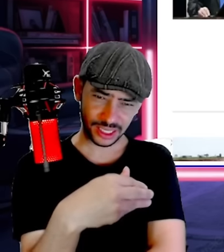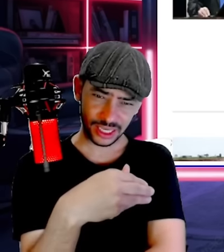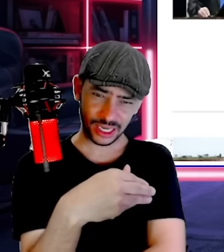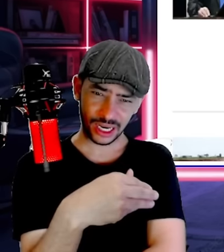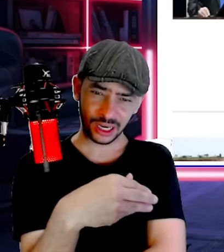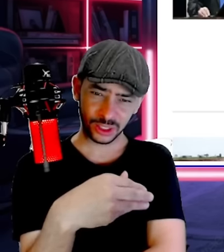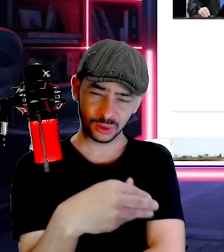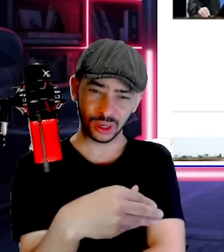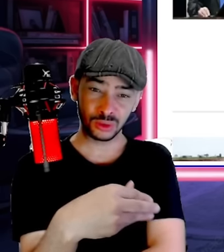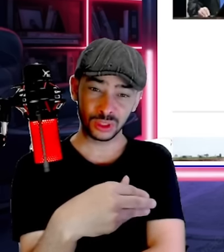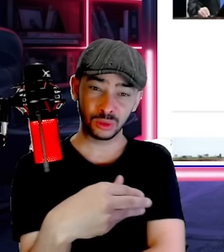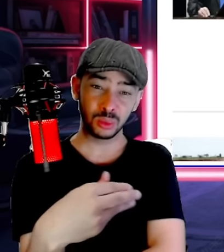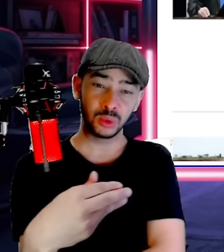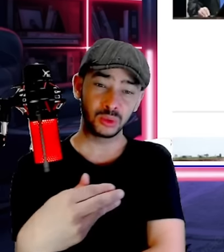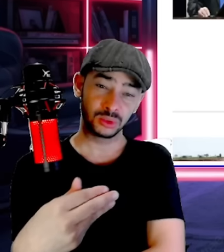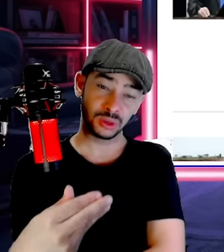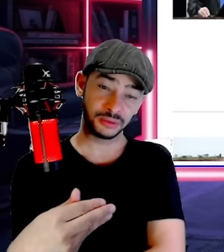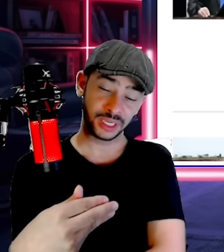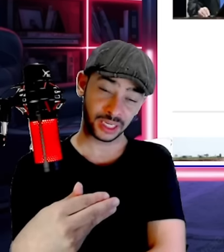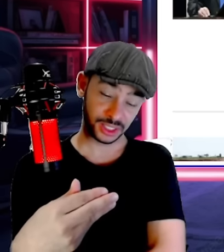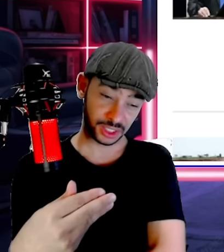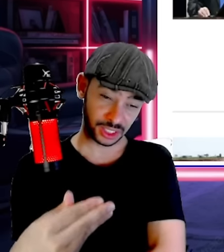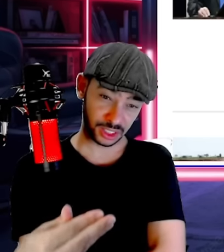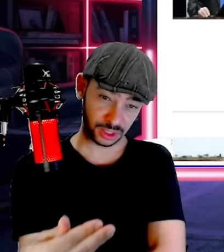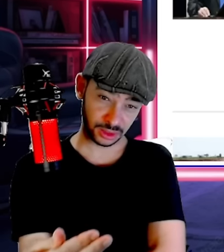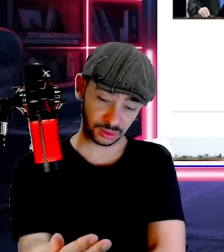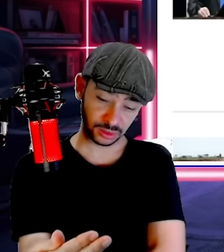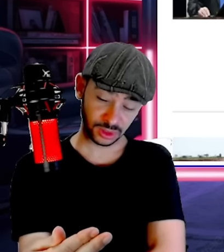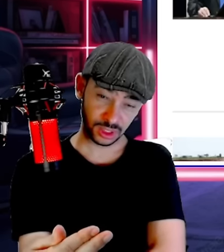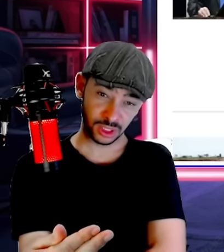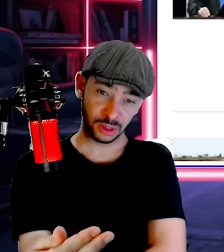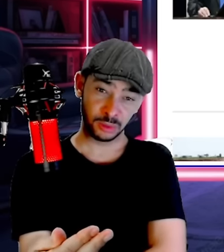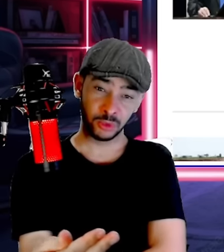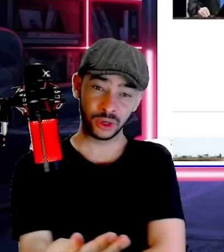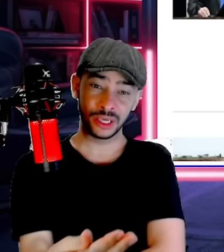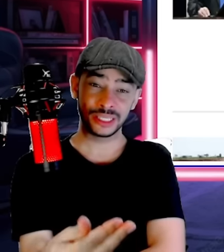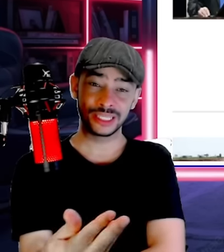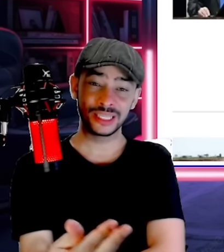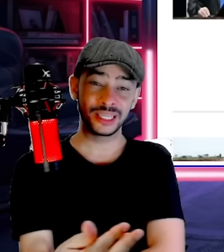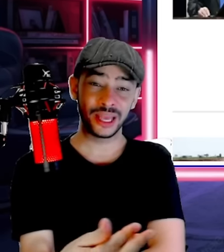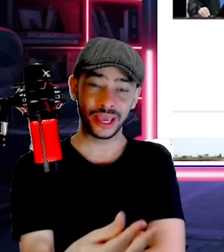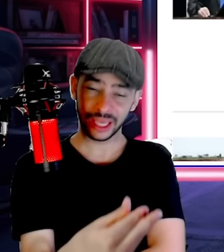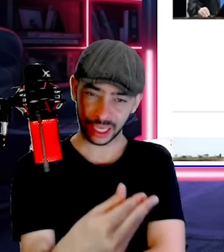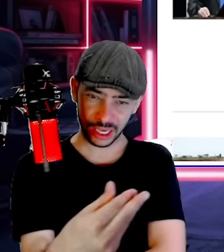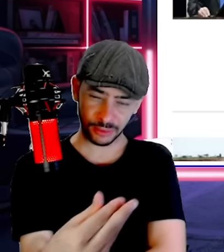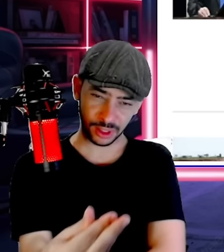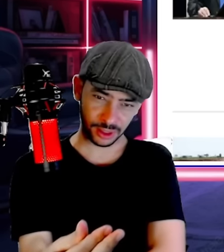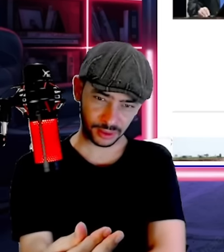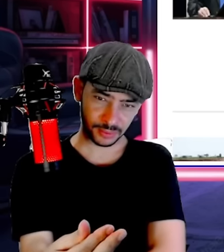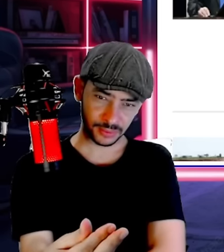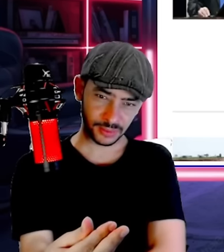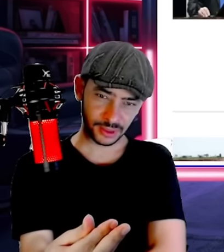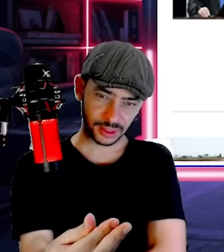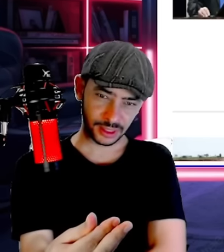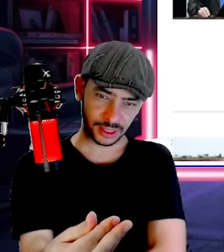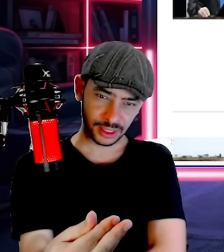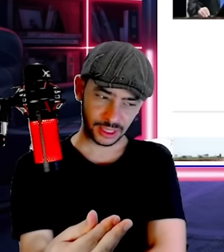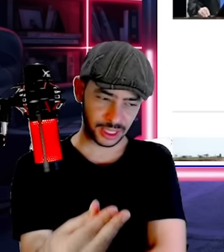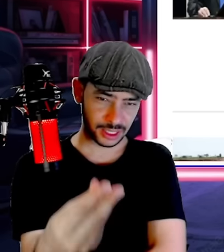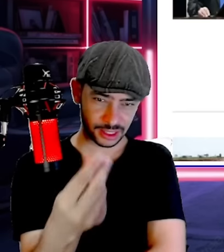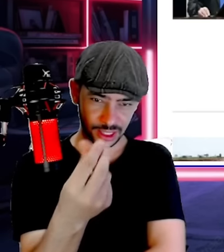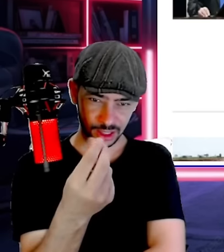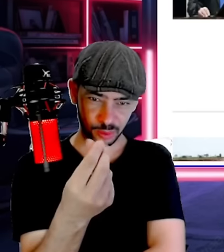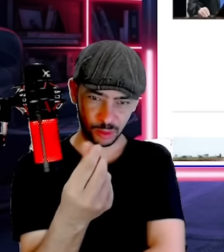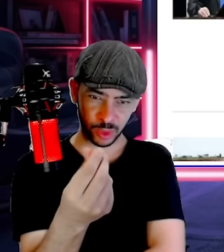querem ajudar o seu bolso a ficar cheio porque se der M